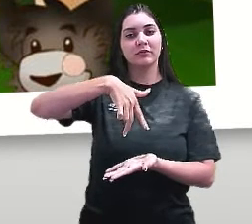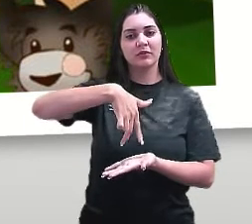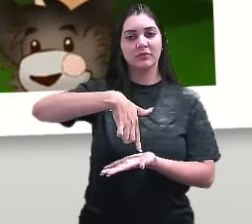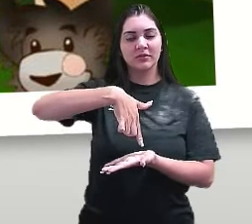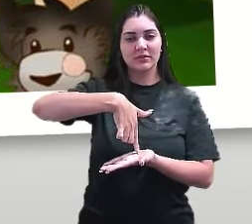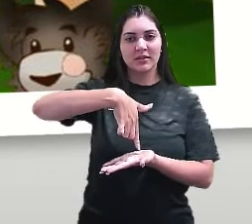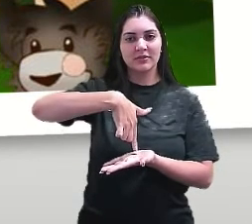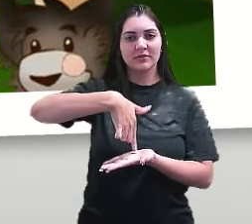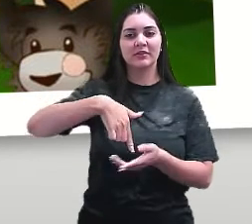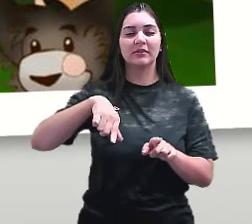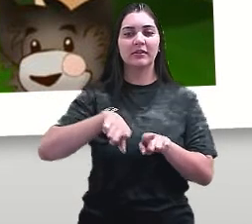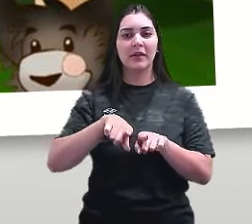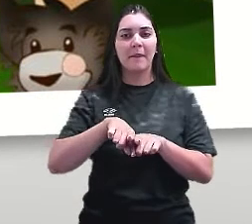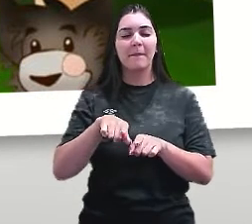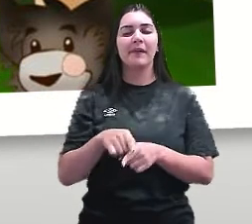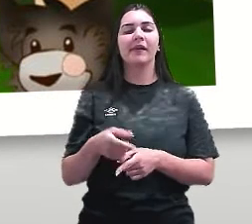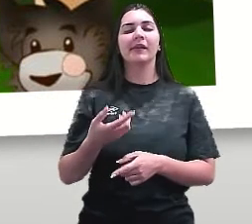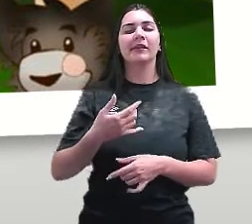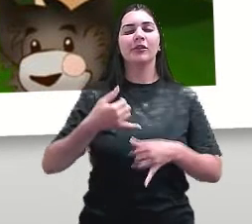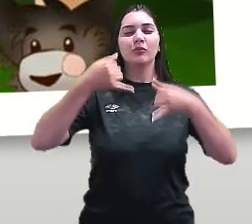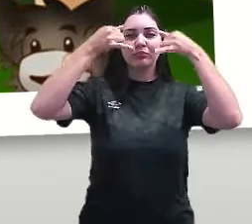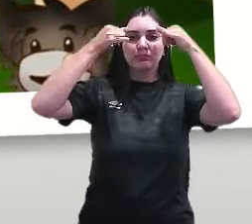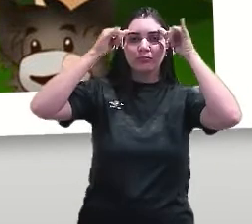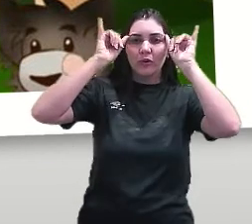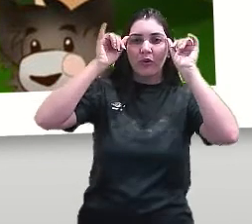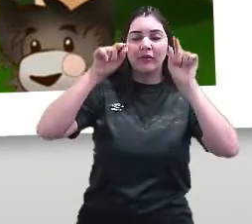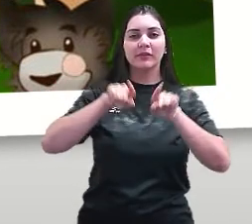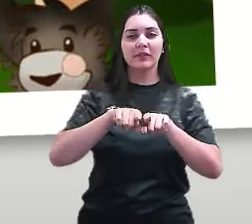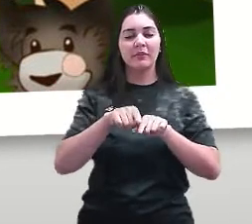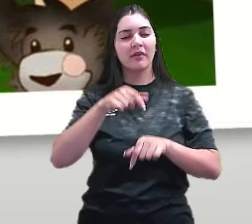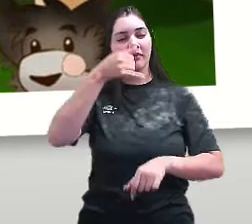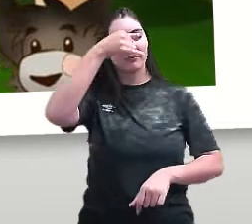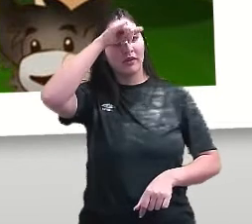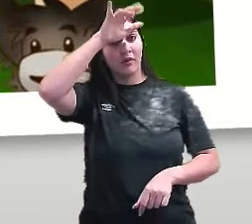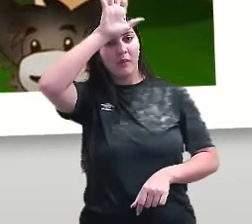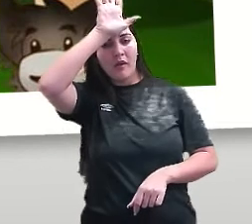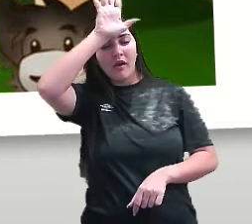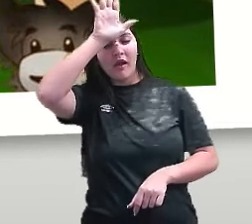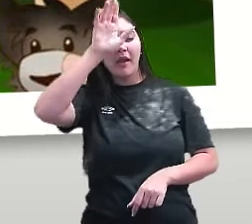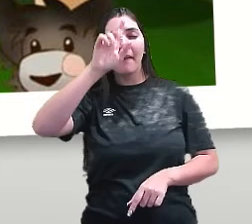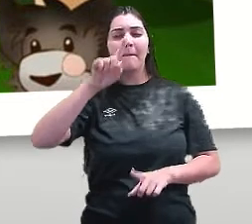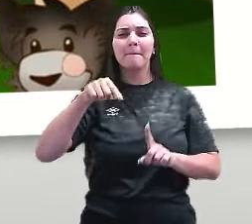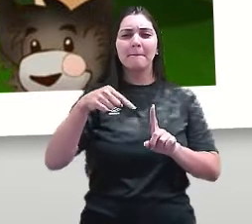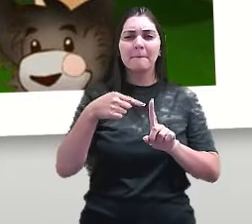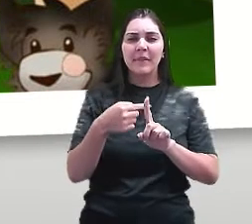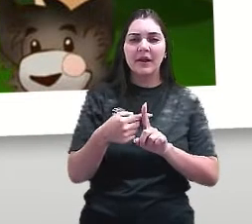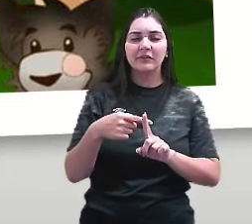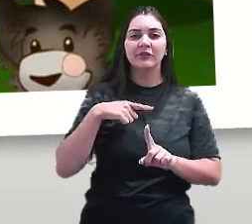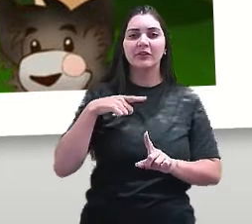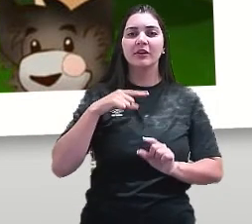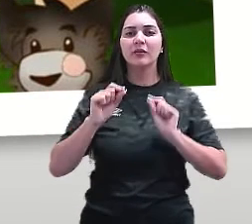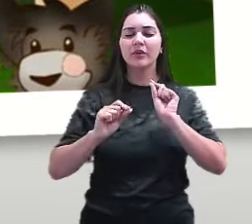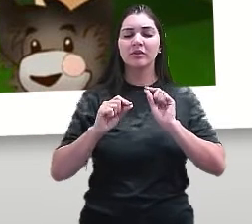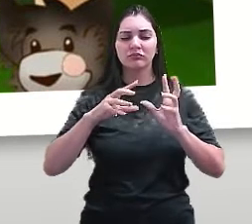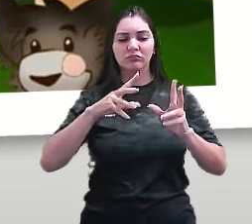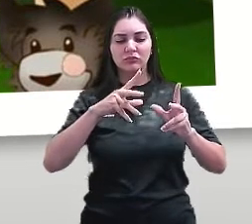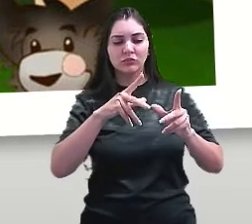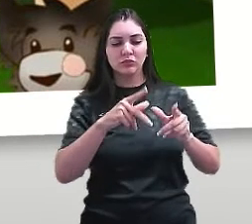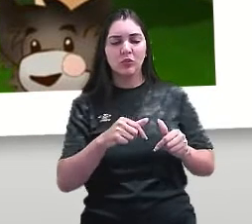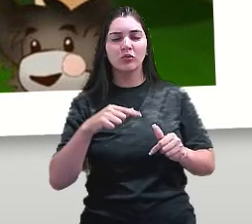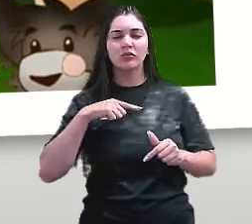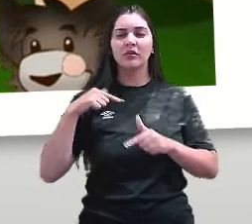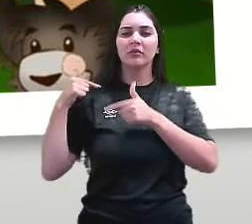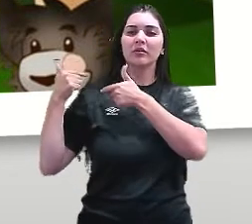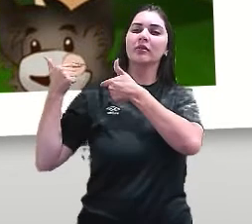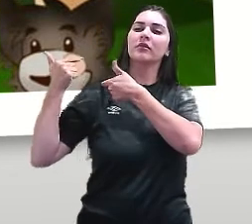a Mula Sem Cabeça. Mas folclore é muito mais do que isso. Folclore é tudo aquilo que carrega nossas tradições.